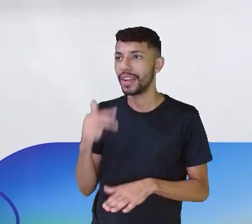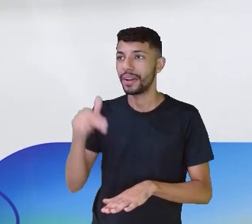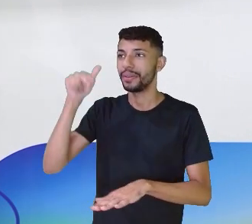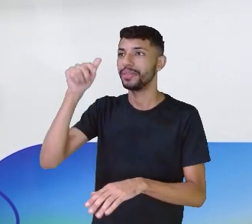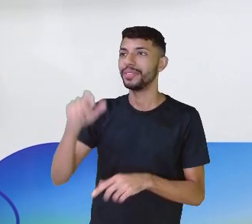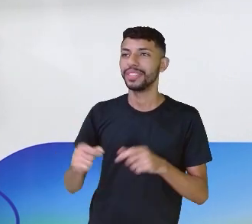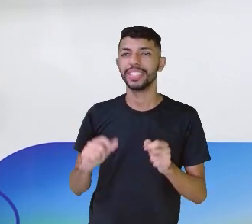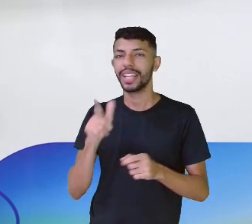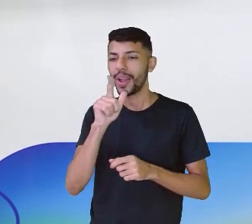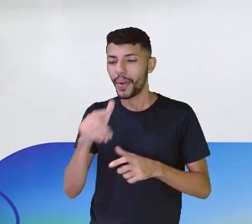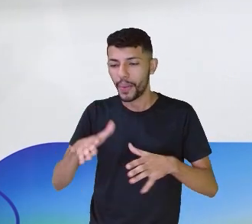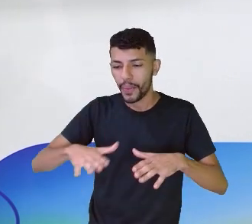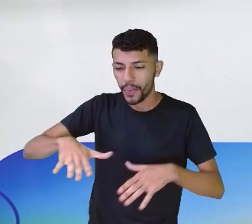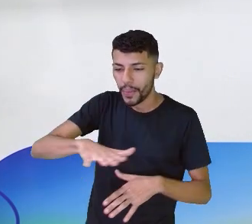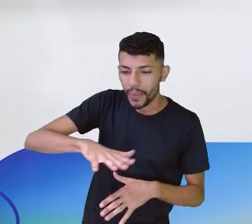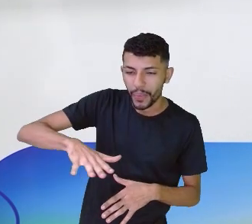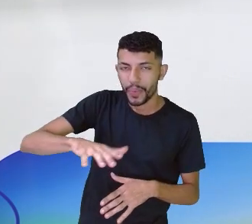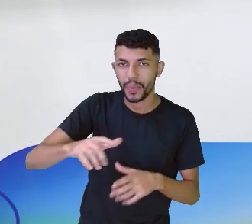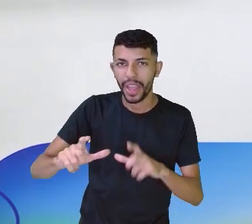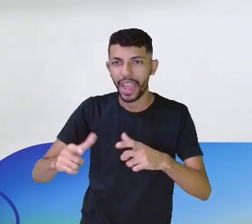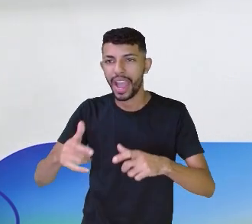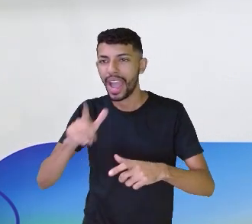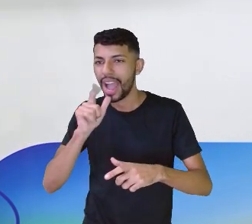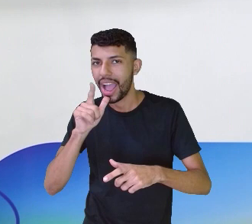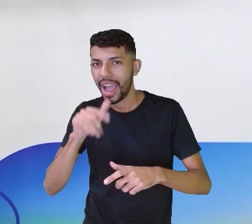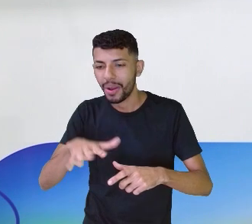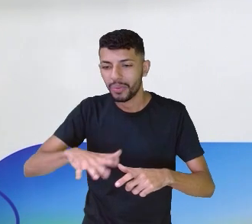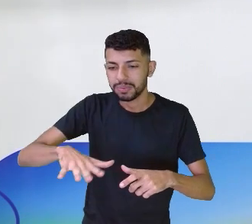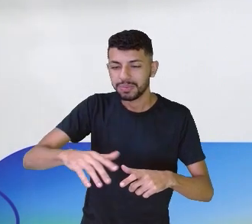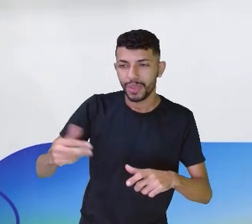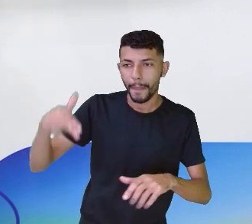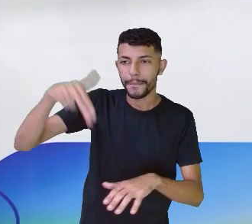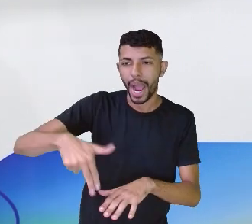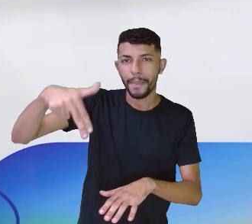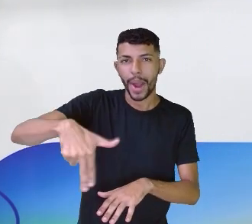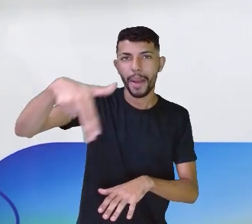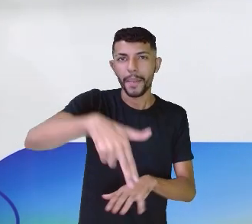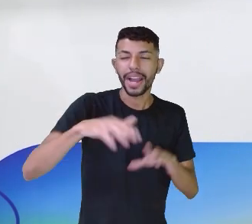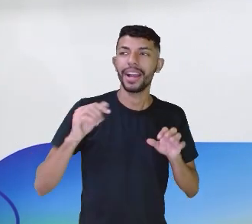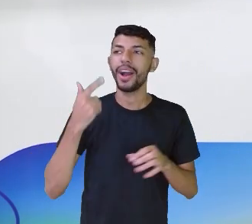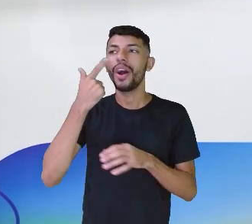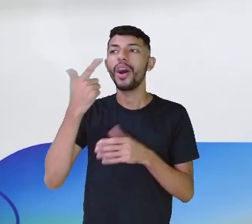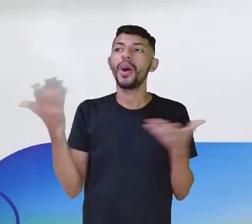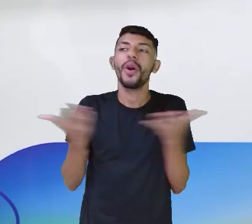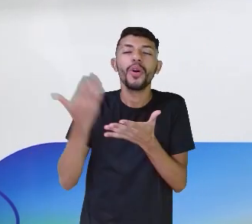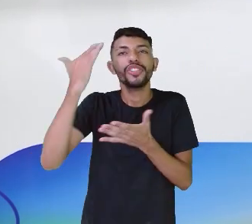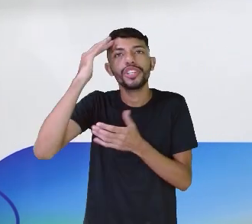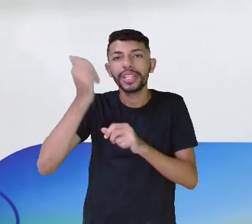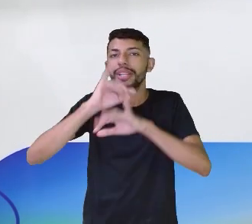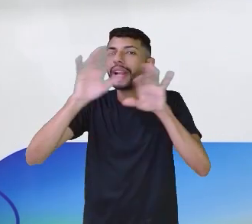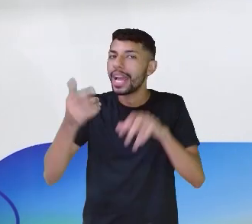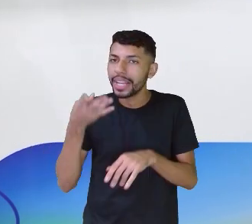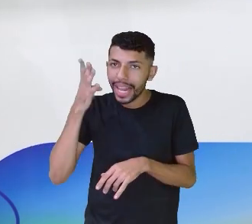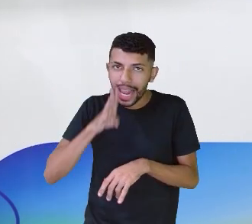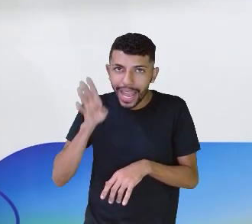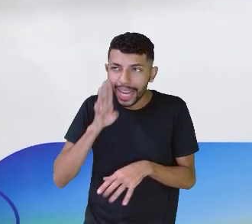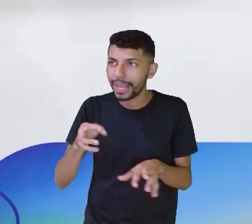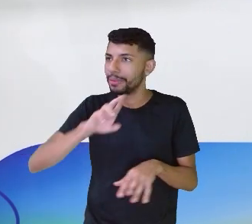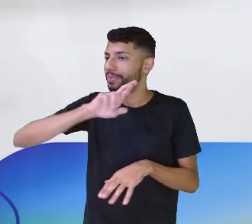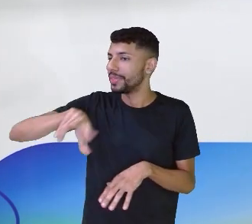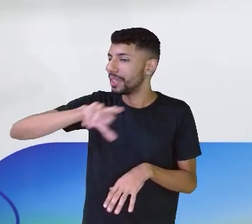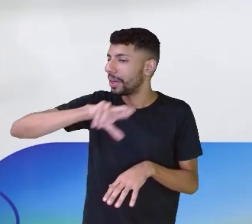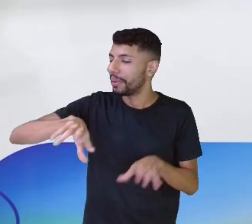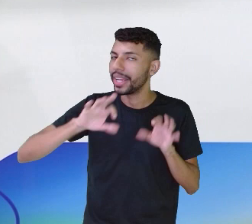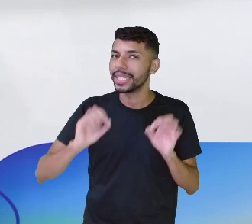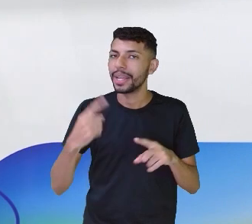isso, hein? Hoje eu entendo que não é legal, porque para as nossas mães, para as nossas responsáveis, lavar o tênis